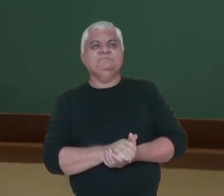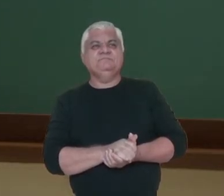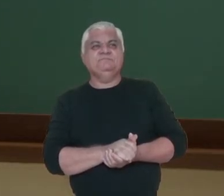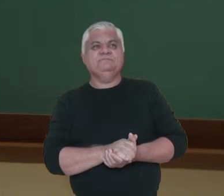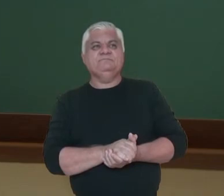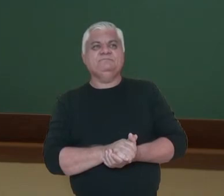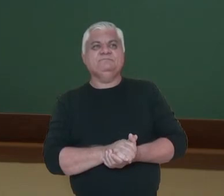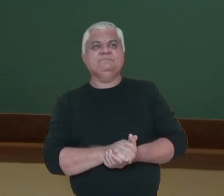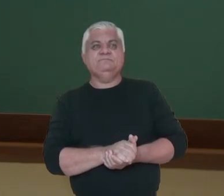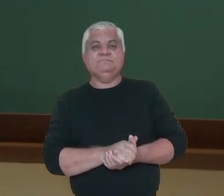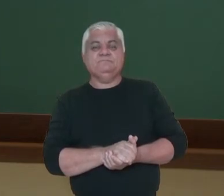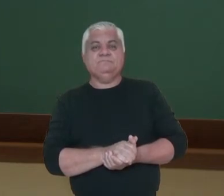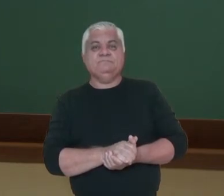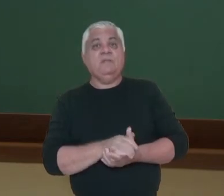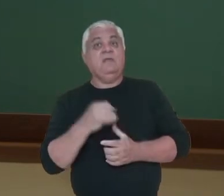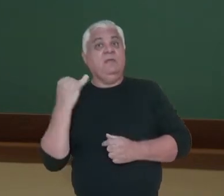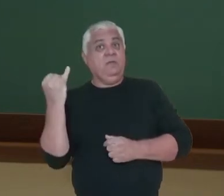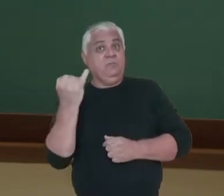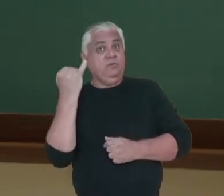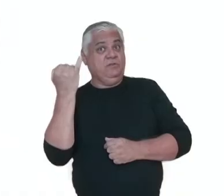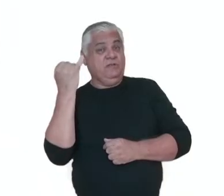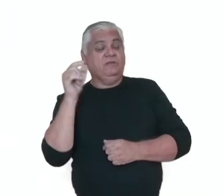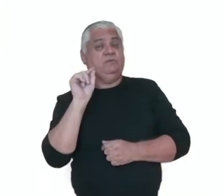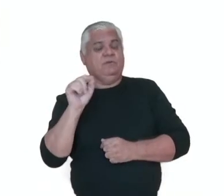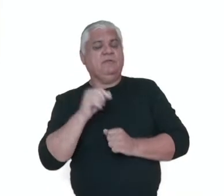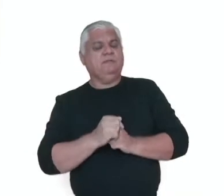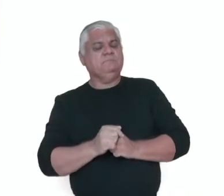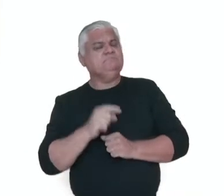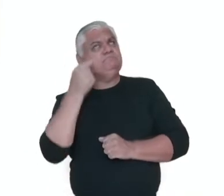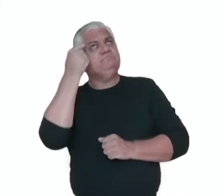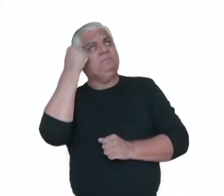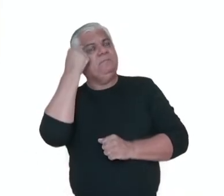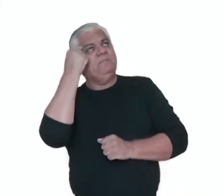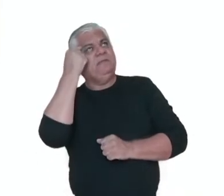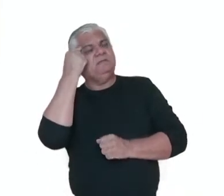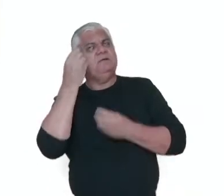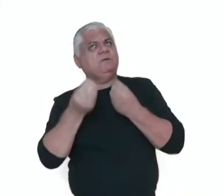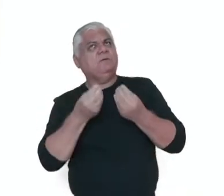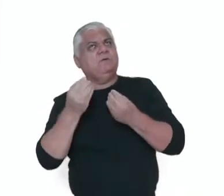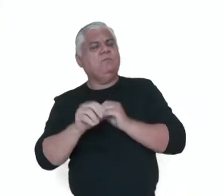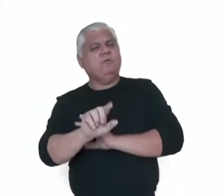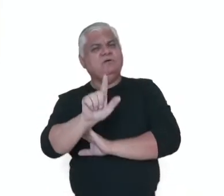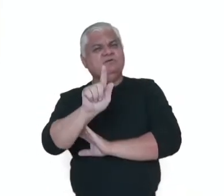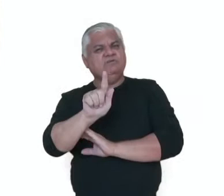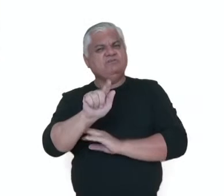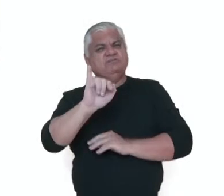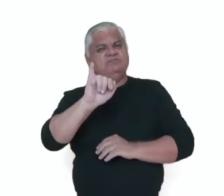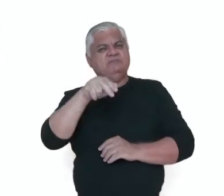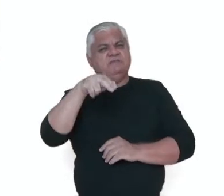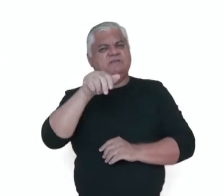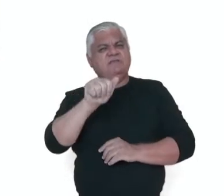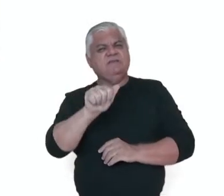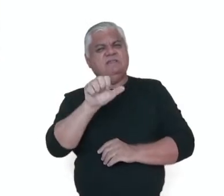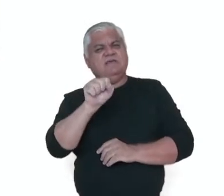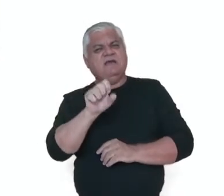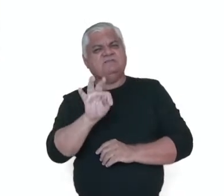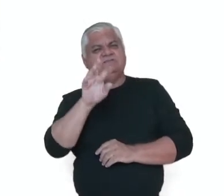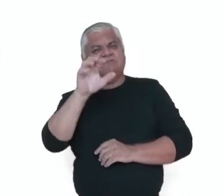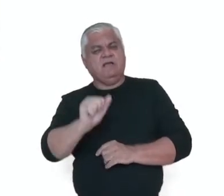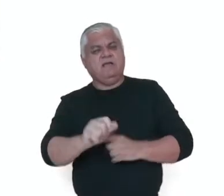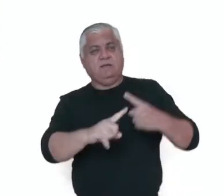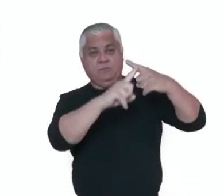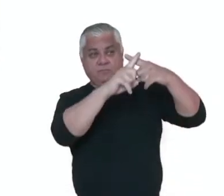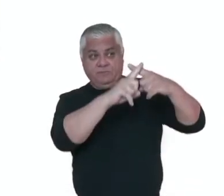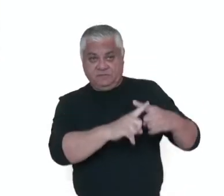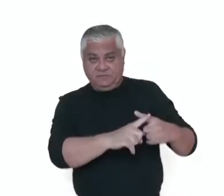Saberes ginásticos essenciais, então. Quando nós pensamos nesses saberes ginásticos, nós podemos pensar na ginástica